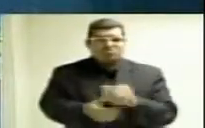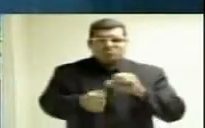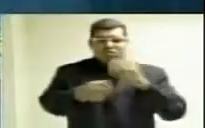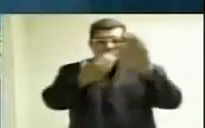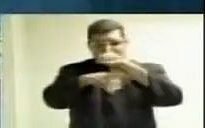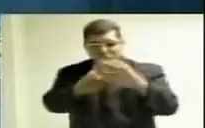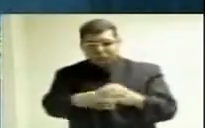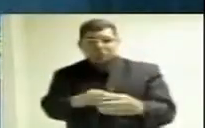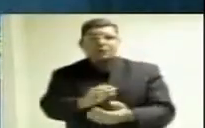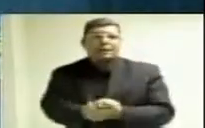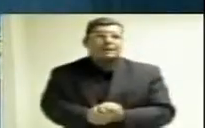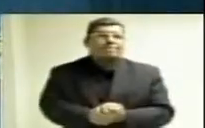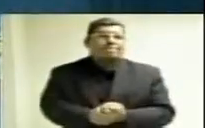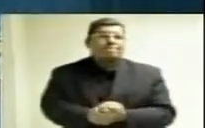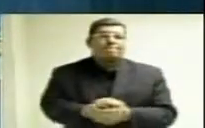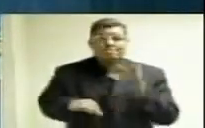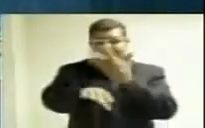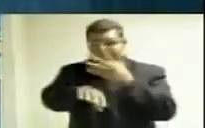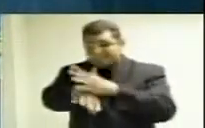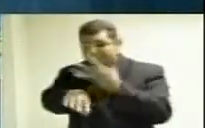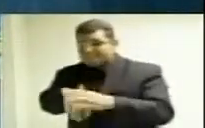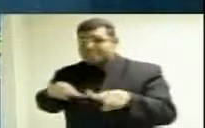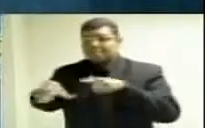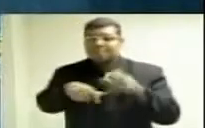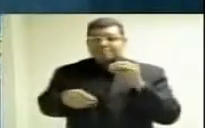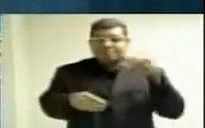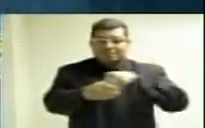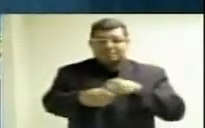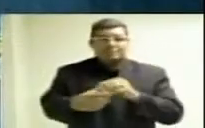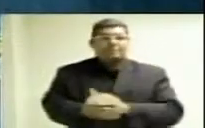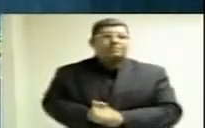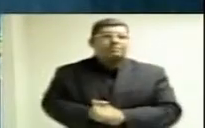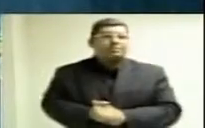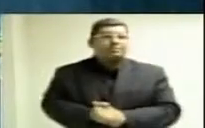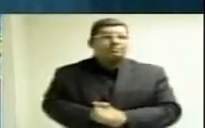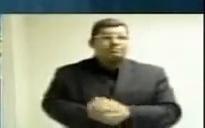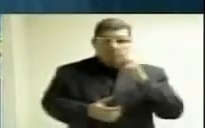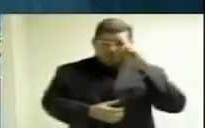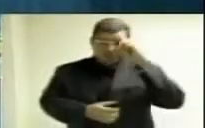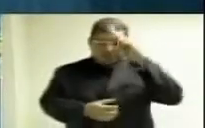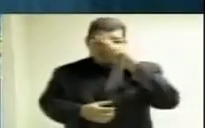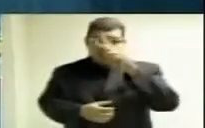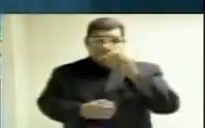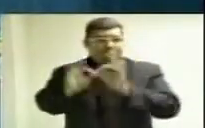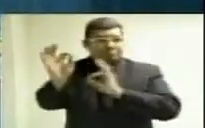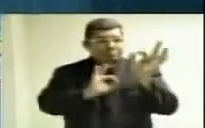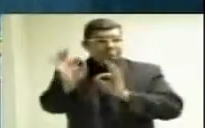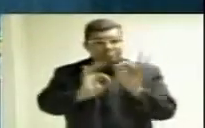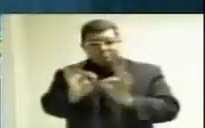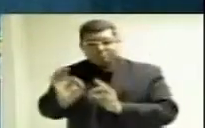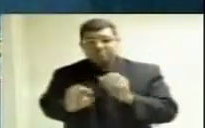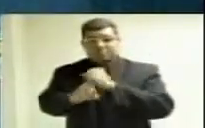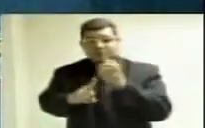realizar concurso público, qualificar a mão de obra dentro dos presídios, fortalecer programas de